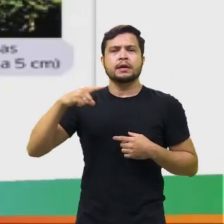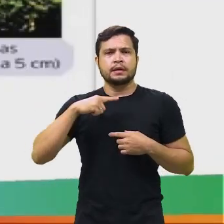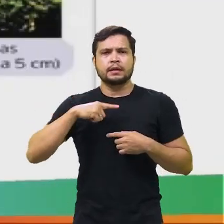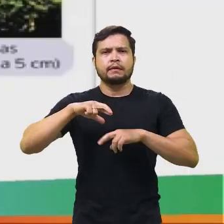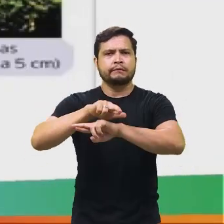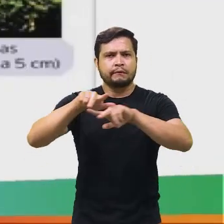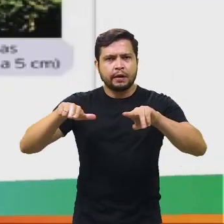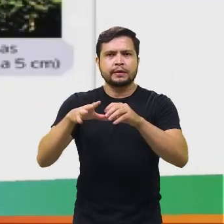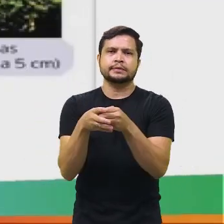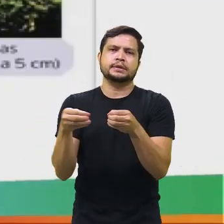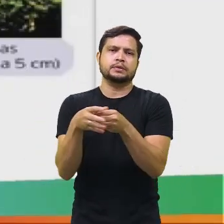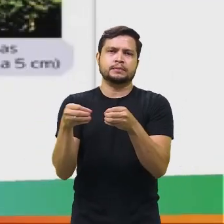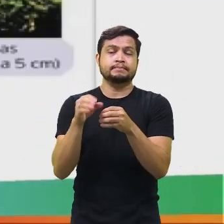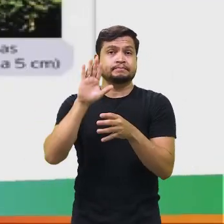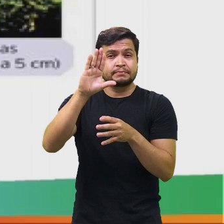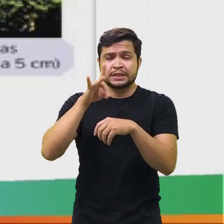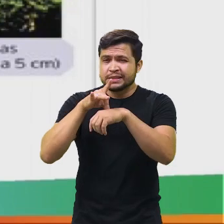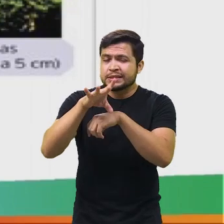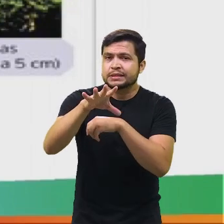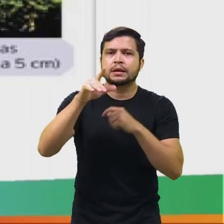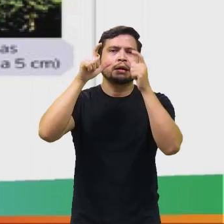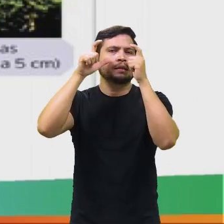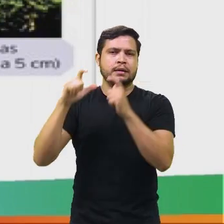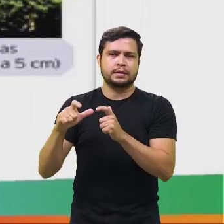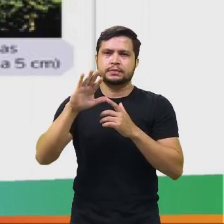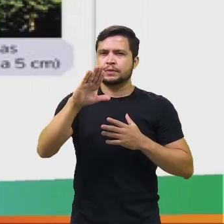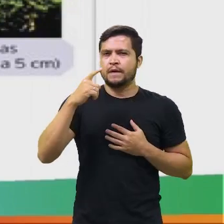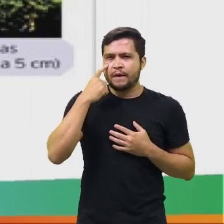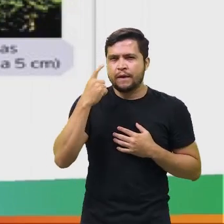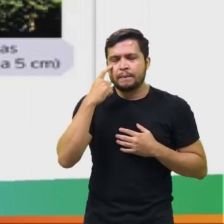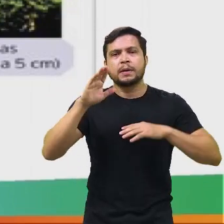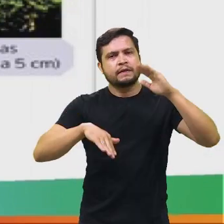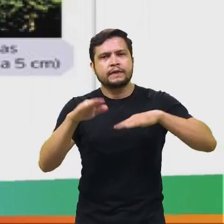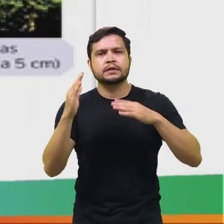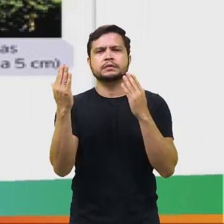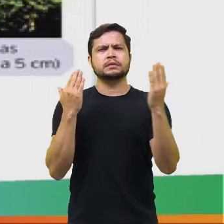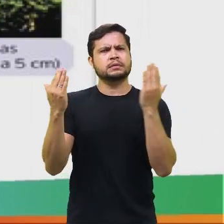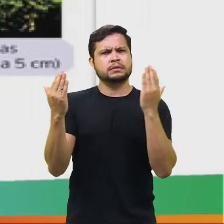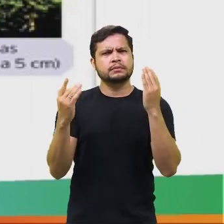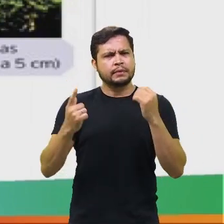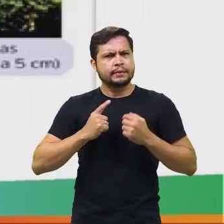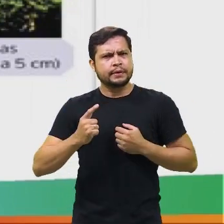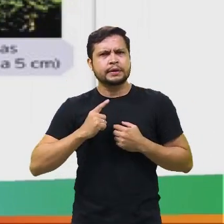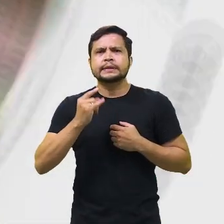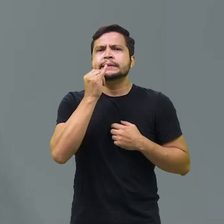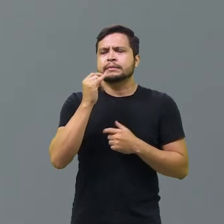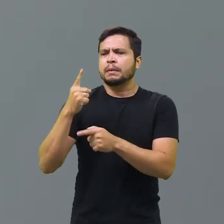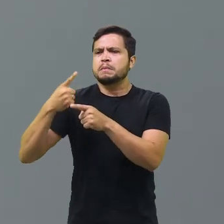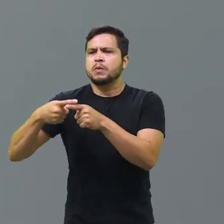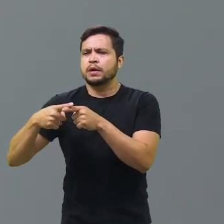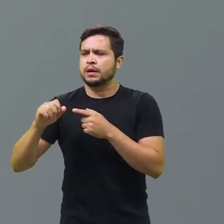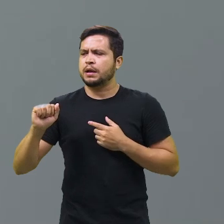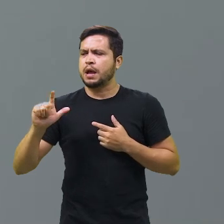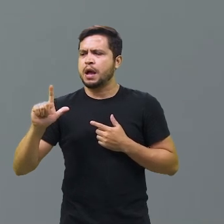embriões multicelulares. Aqui vem uma dica interessante. Às vezes, há aí uma dúvida, né, entre por que